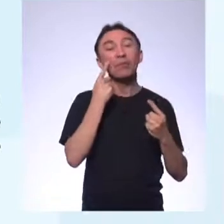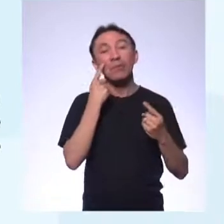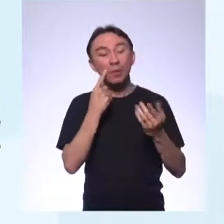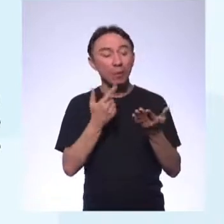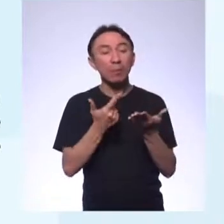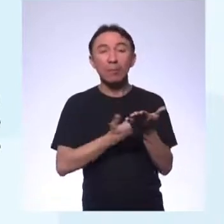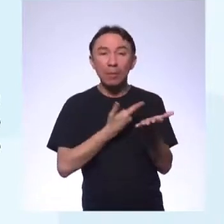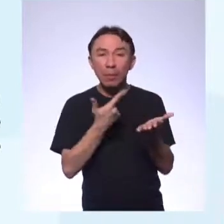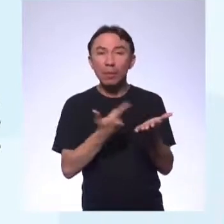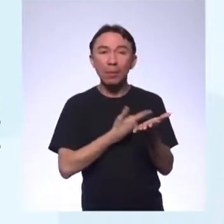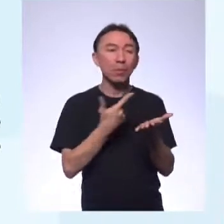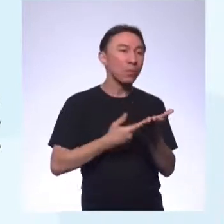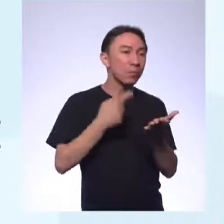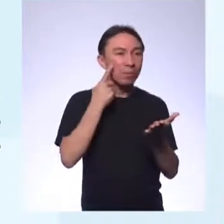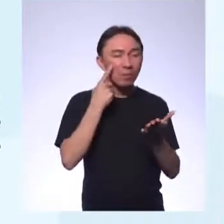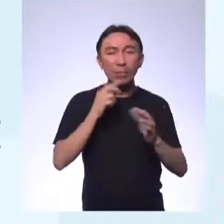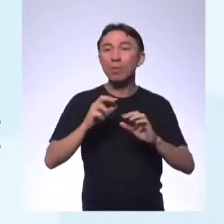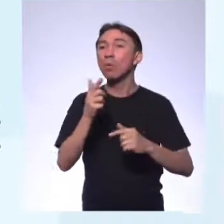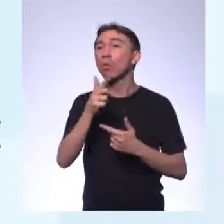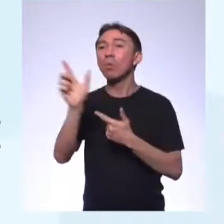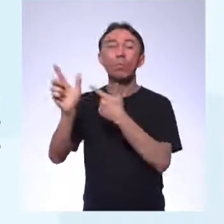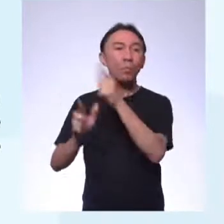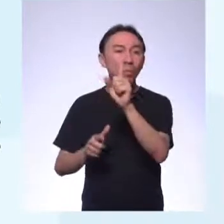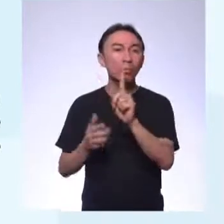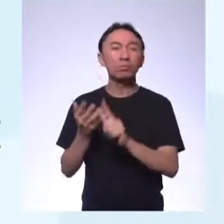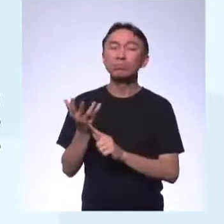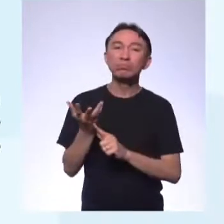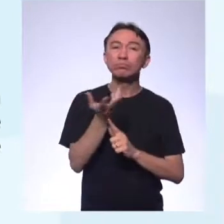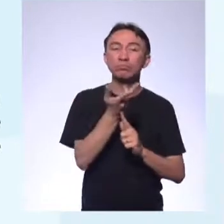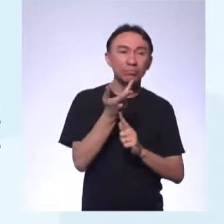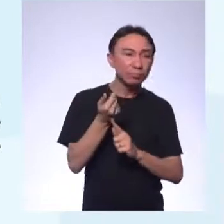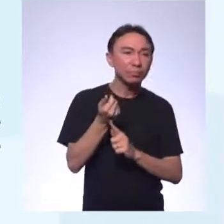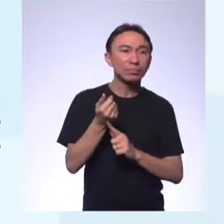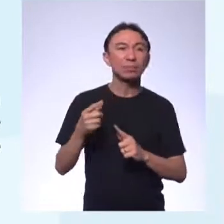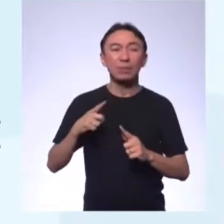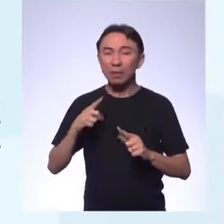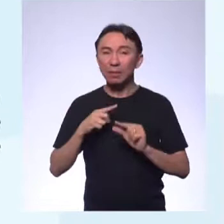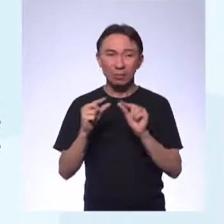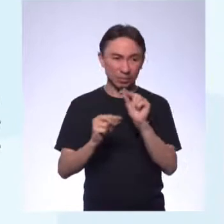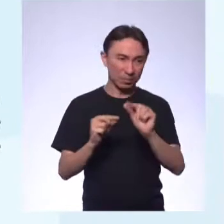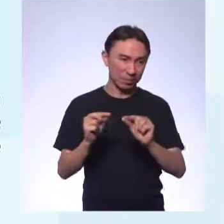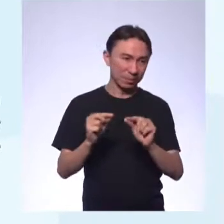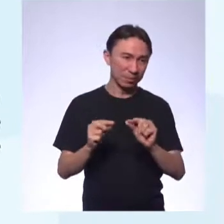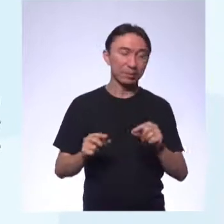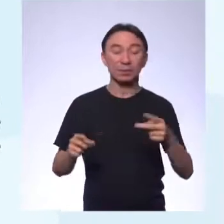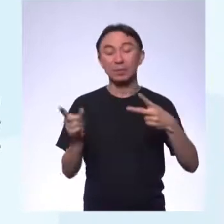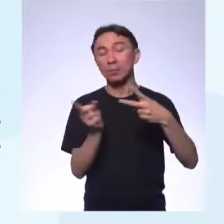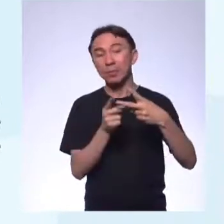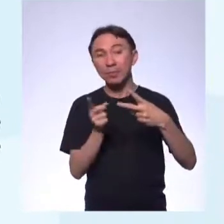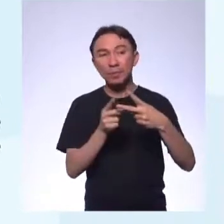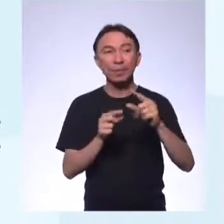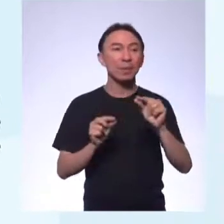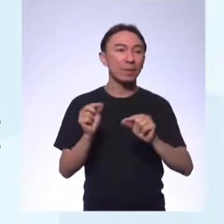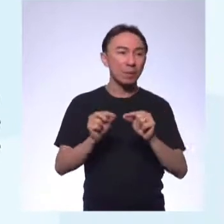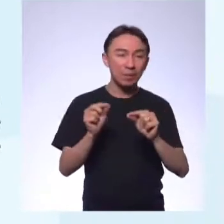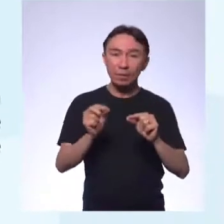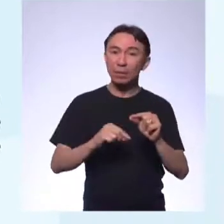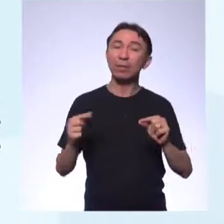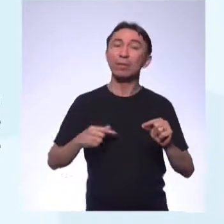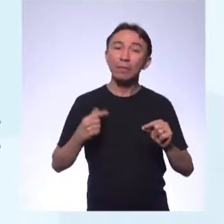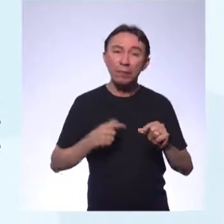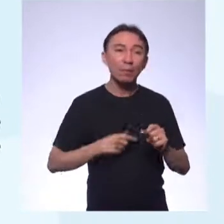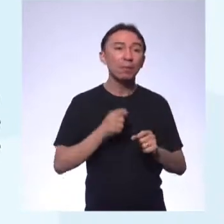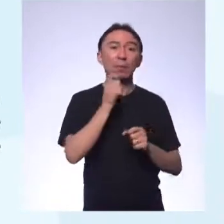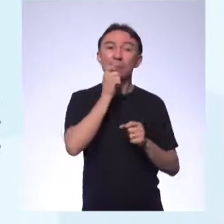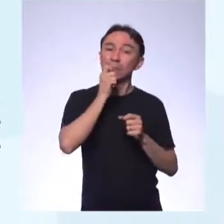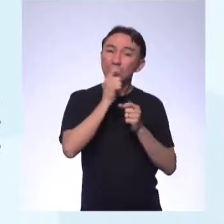outras formas de arte como manifestações providas de historicidade, posicionar-se criticamente